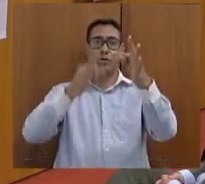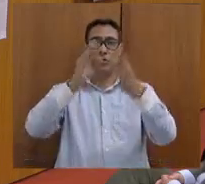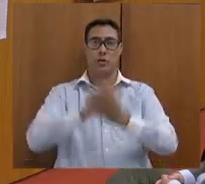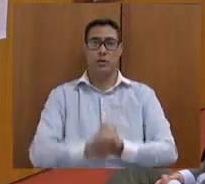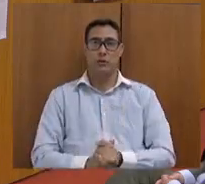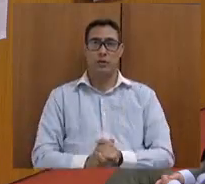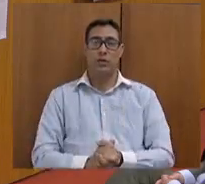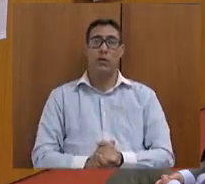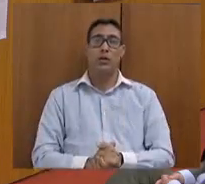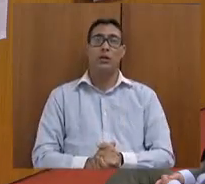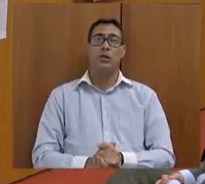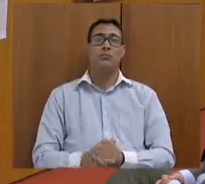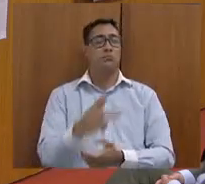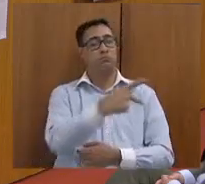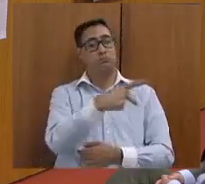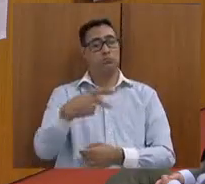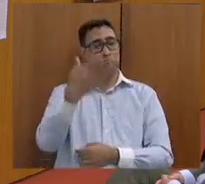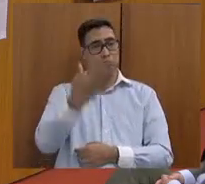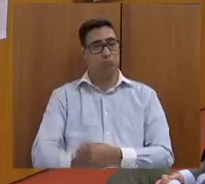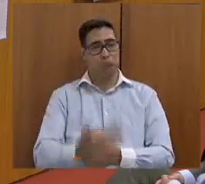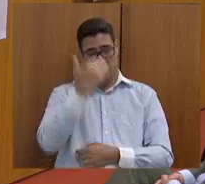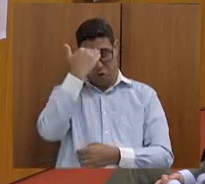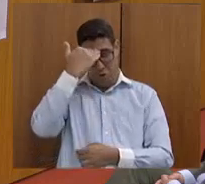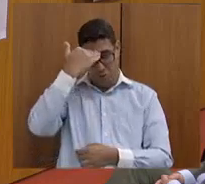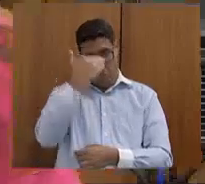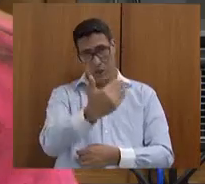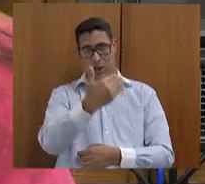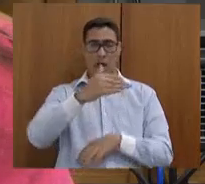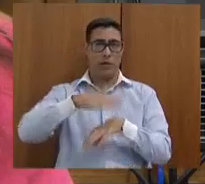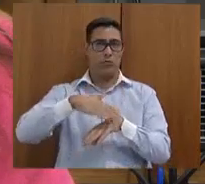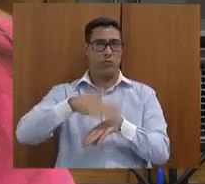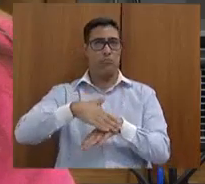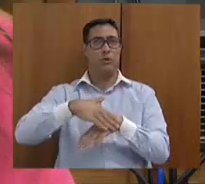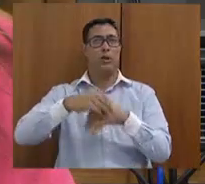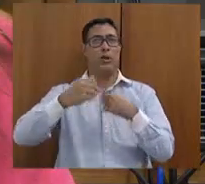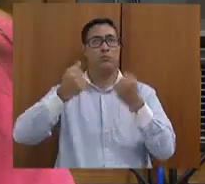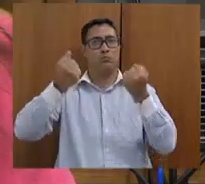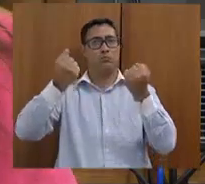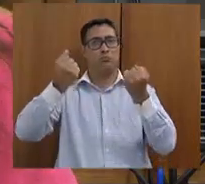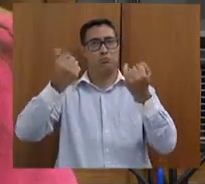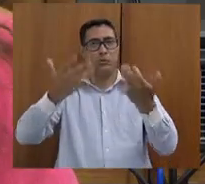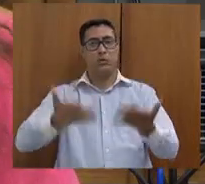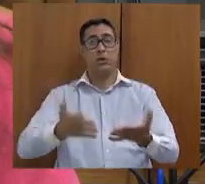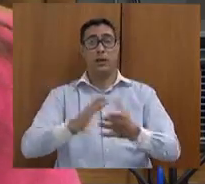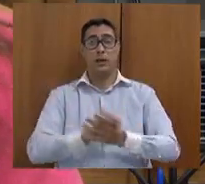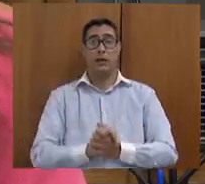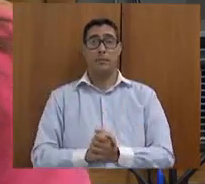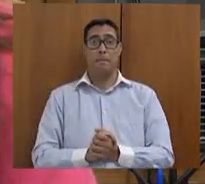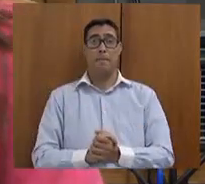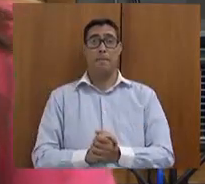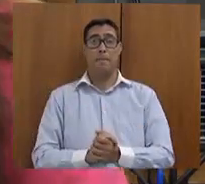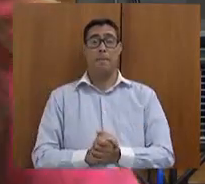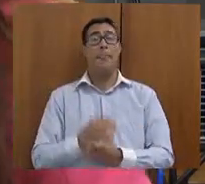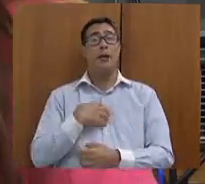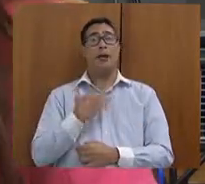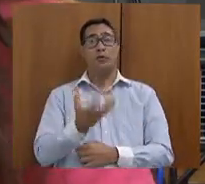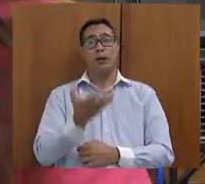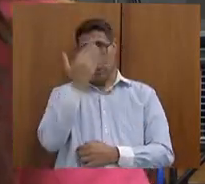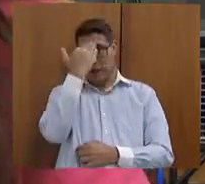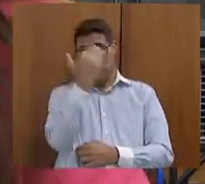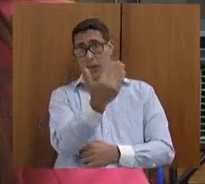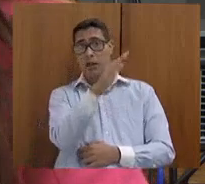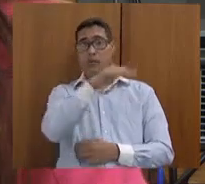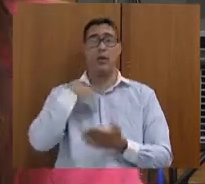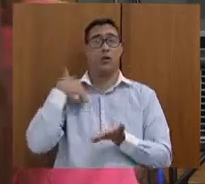presidenta é muito obrigada pela seção da palavra para os nossos considerações finais eu queria agradecer ao